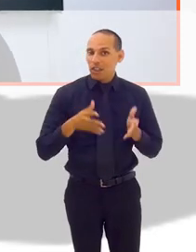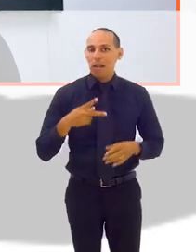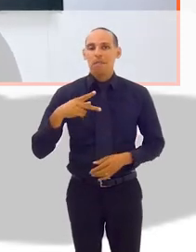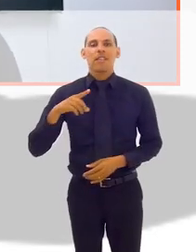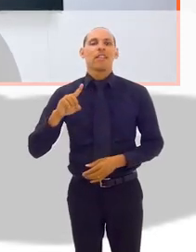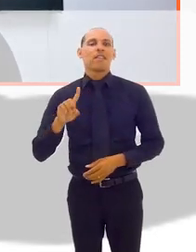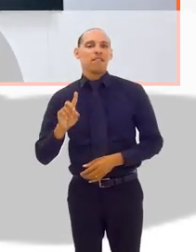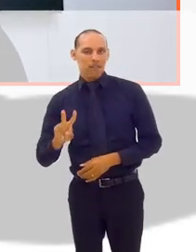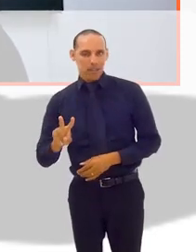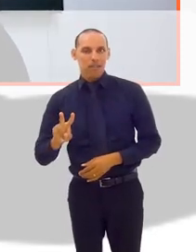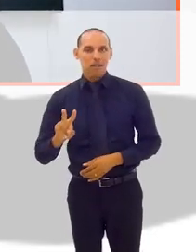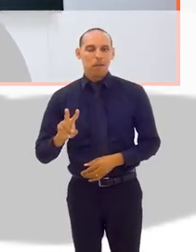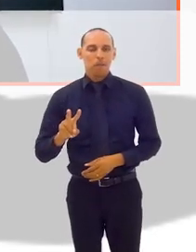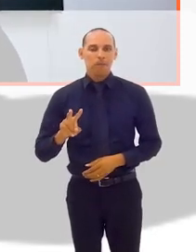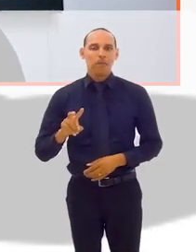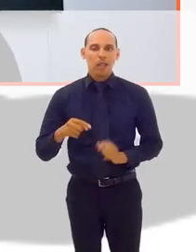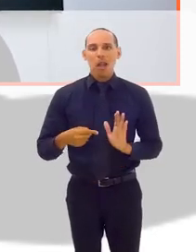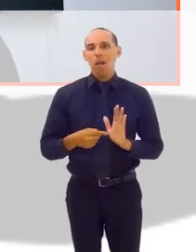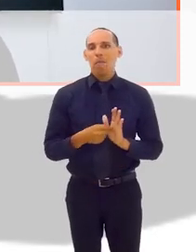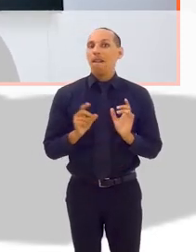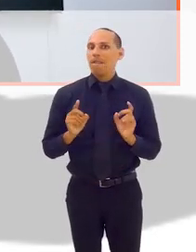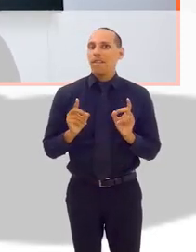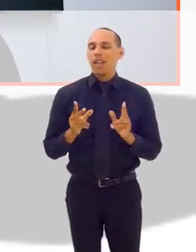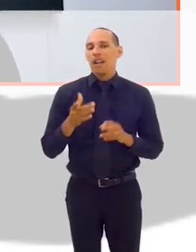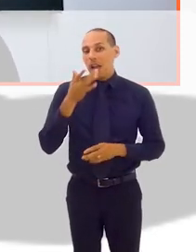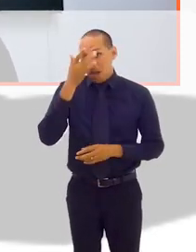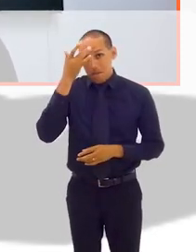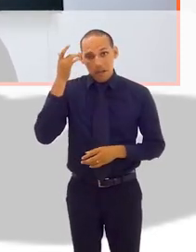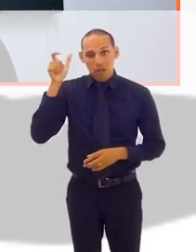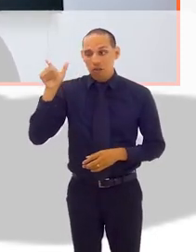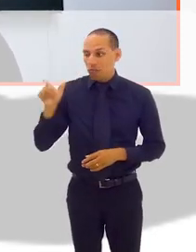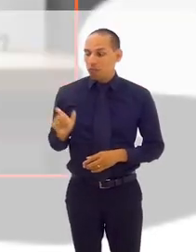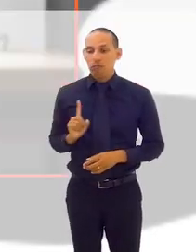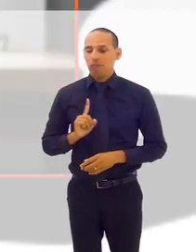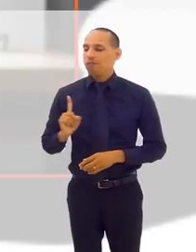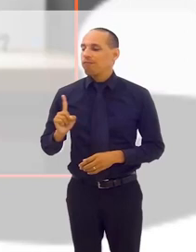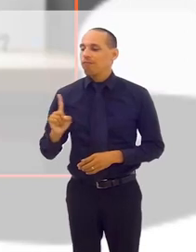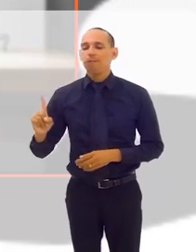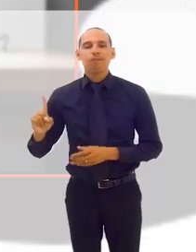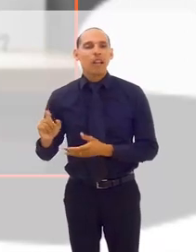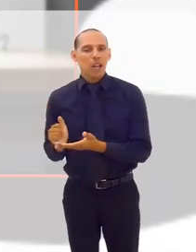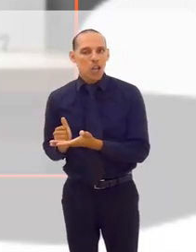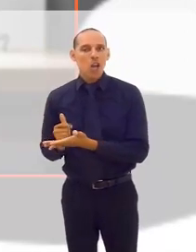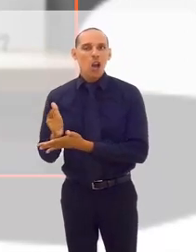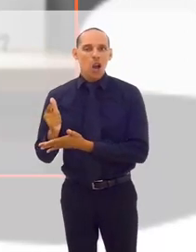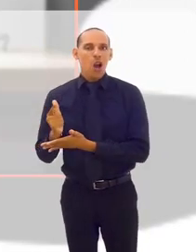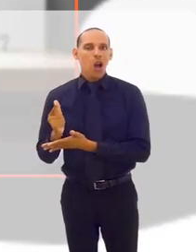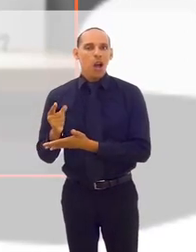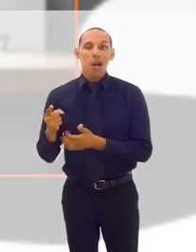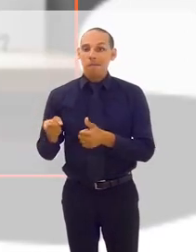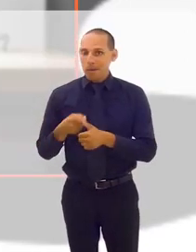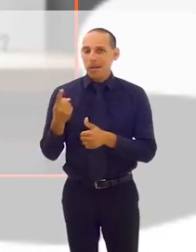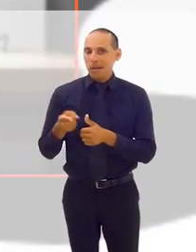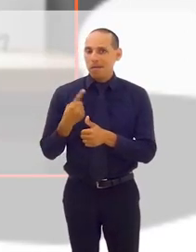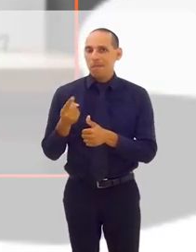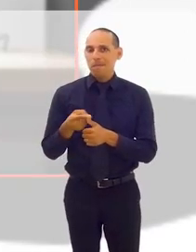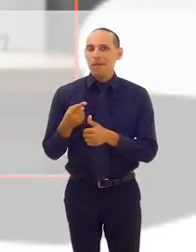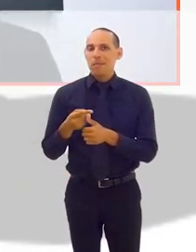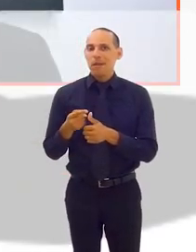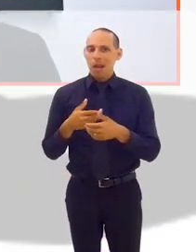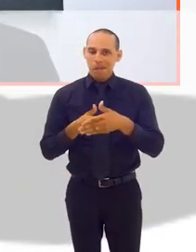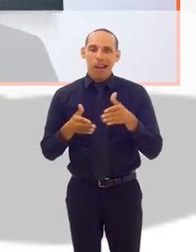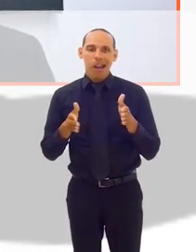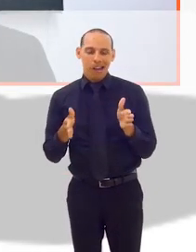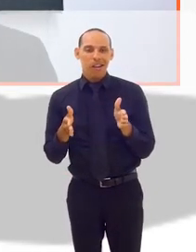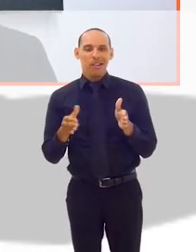esse PDV, que é o ponto de venda, aonde a dona de casa chega no ponto de venda, pode adquirir o primeiro set